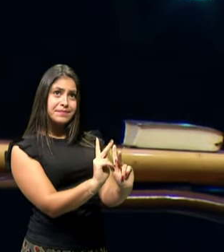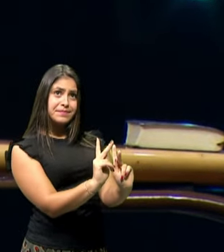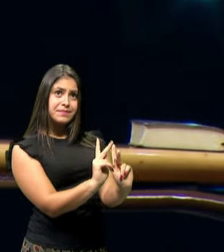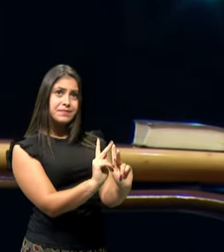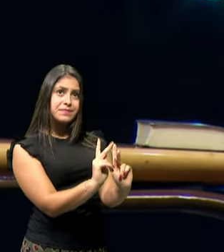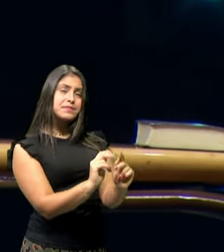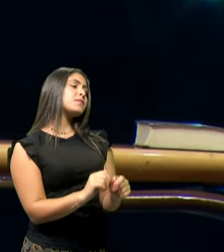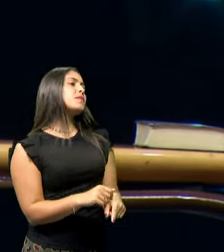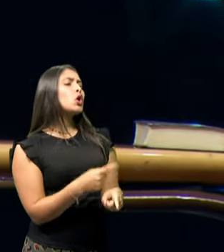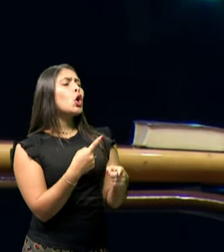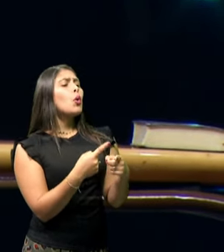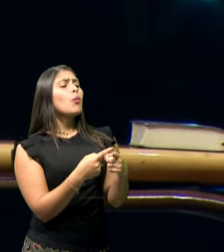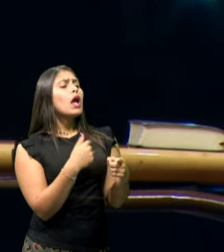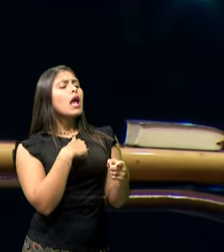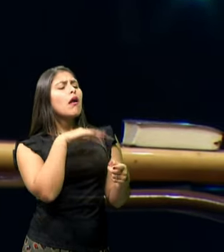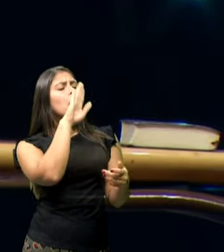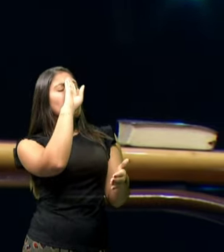Por que eu creio